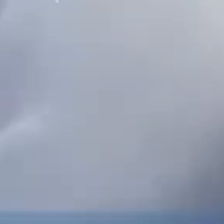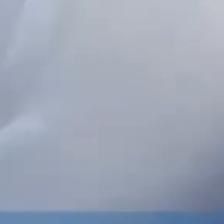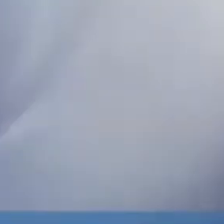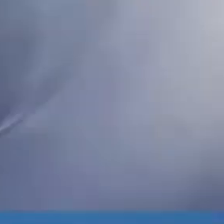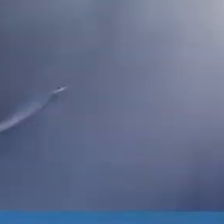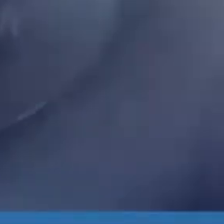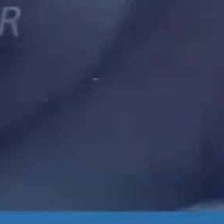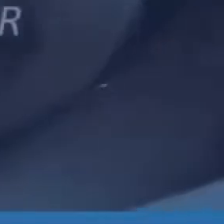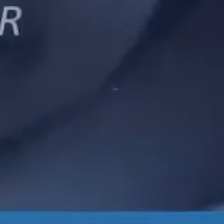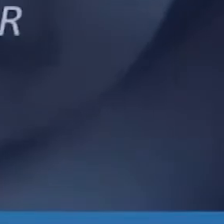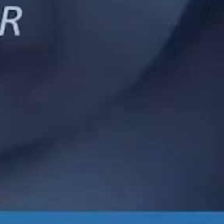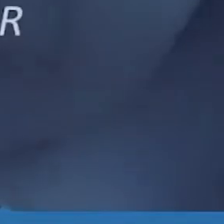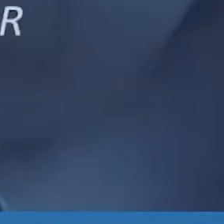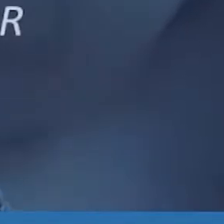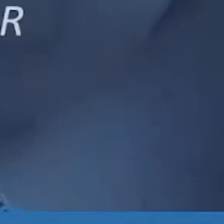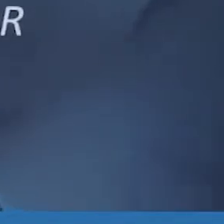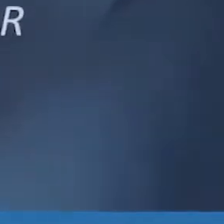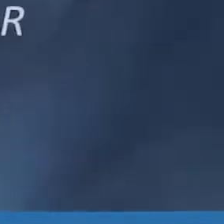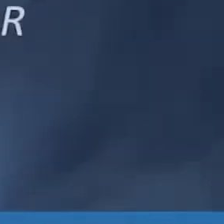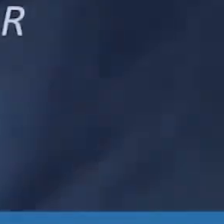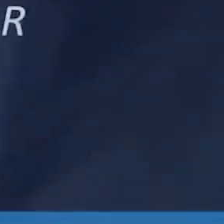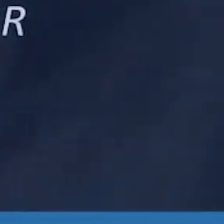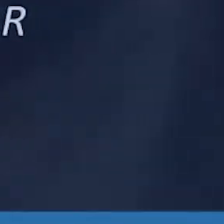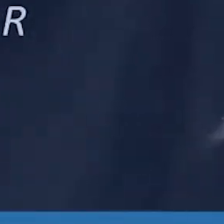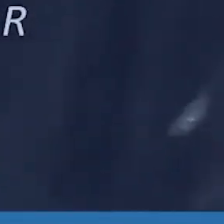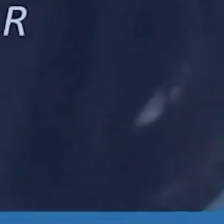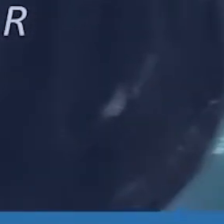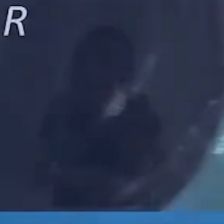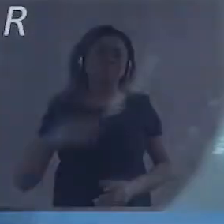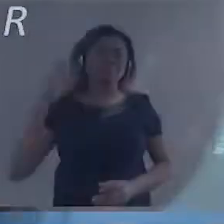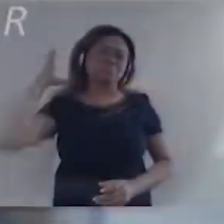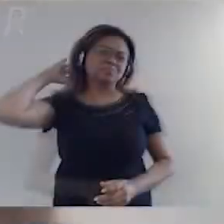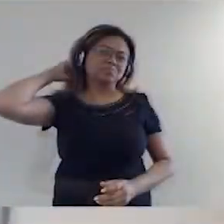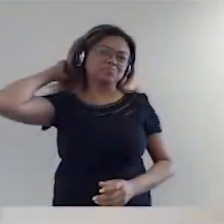Enquanto não passa, conheça o novo jeito Quali de ajudar.